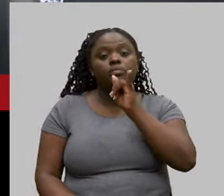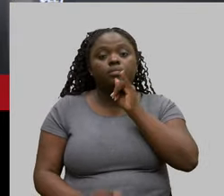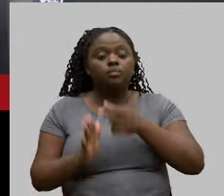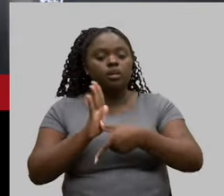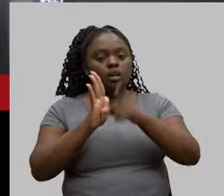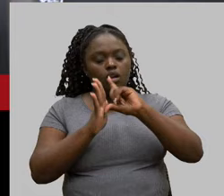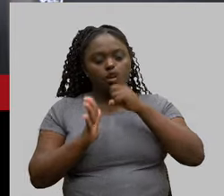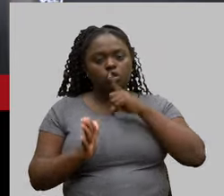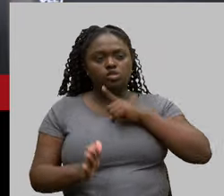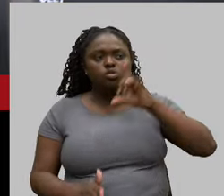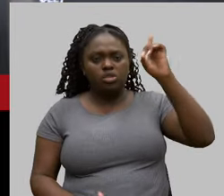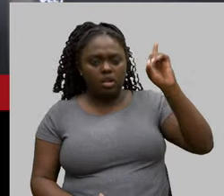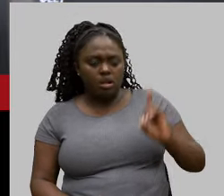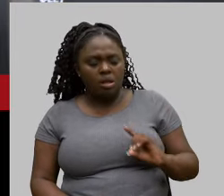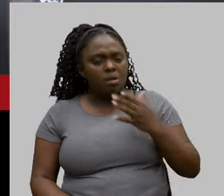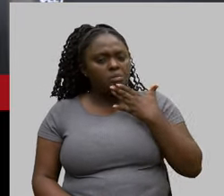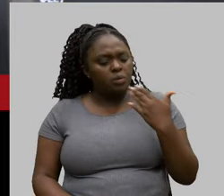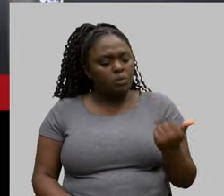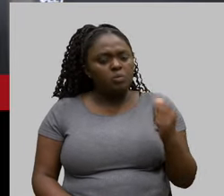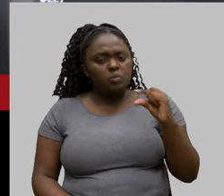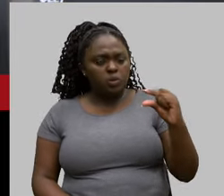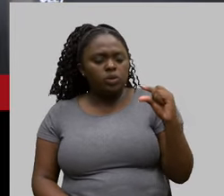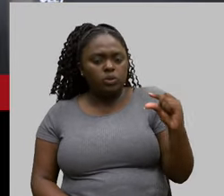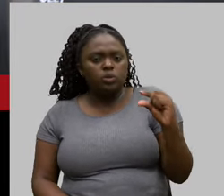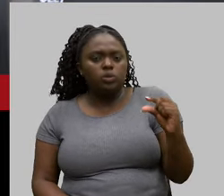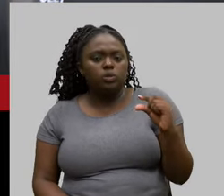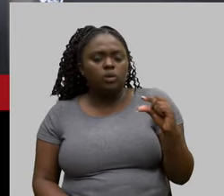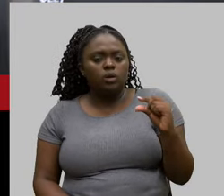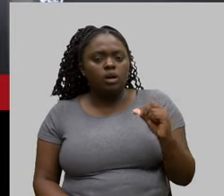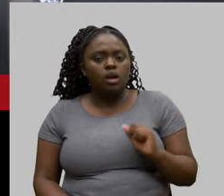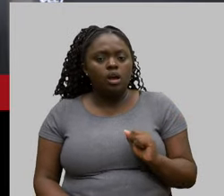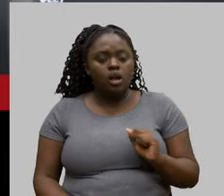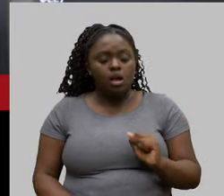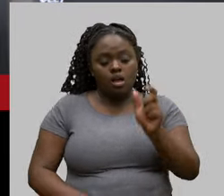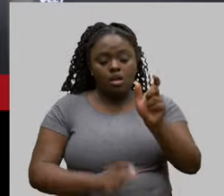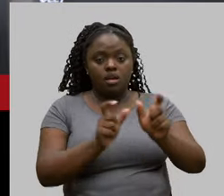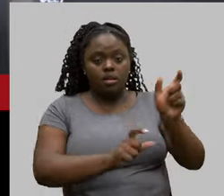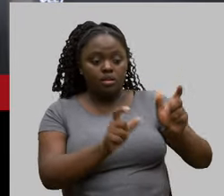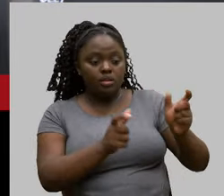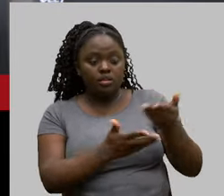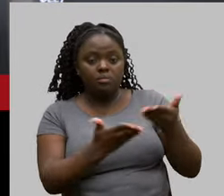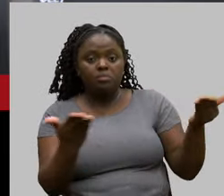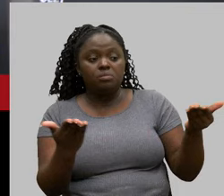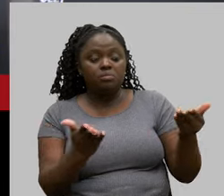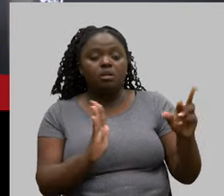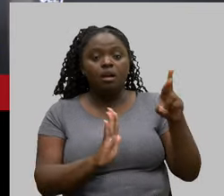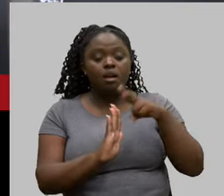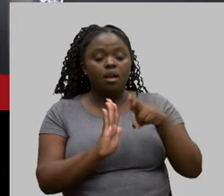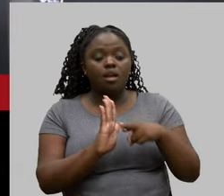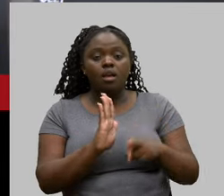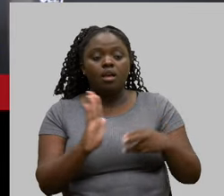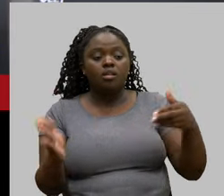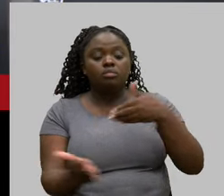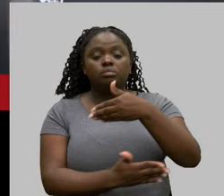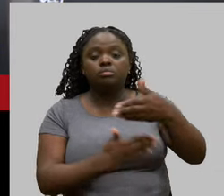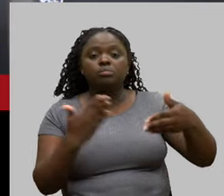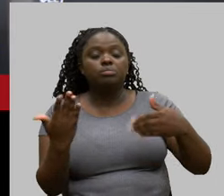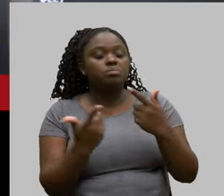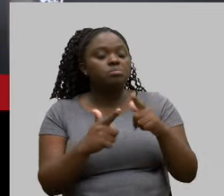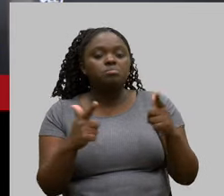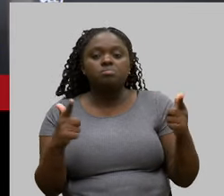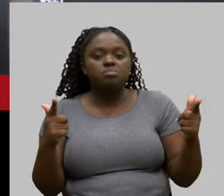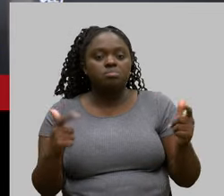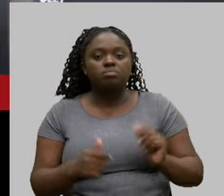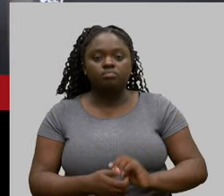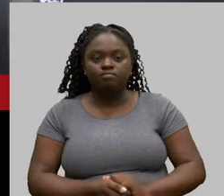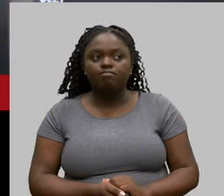de um tempo para uma melhoria um pouquinho do benefício e para essas pessoas nem regra de transição foi implementado Olha